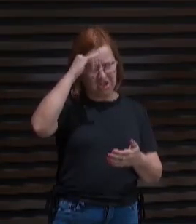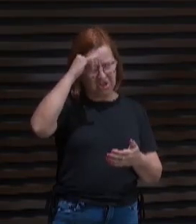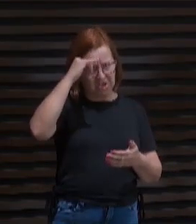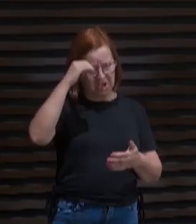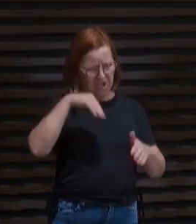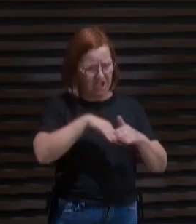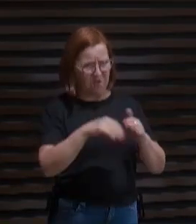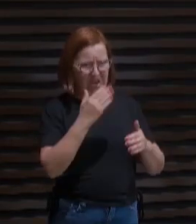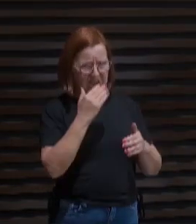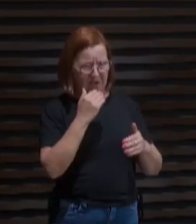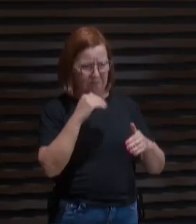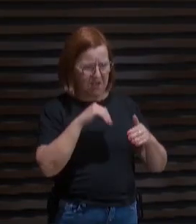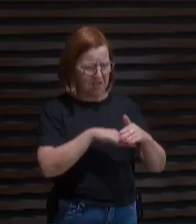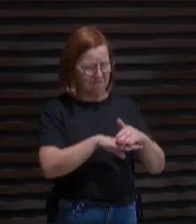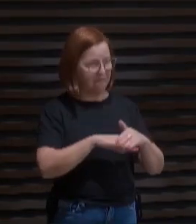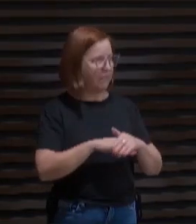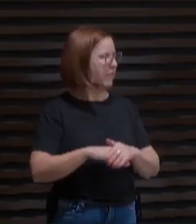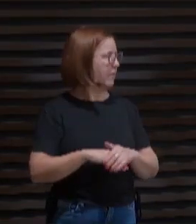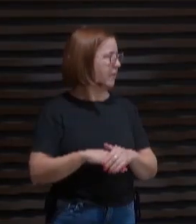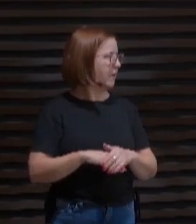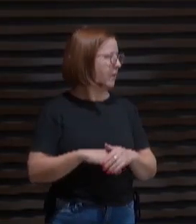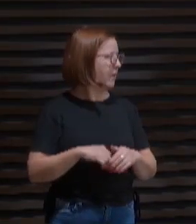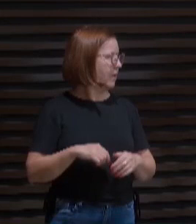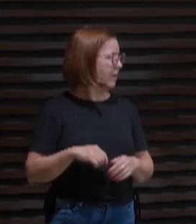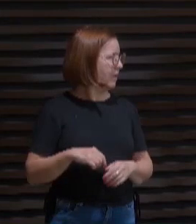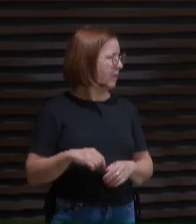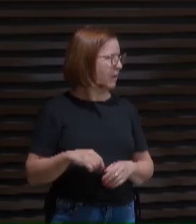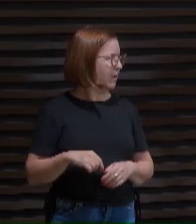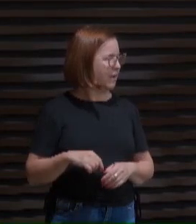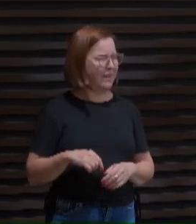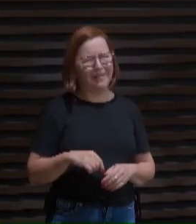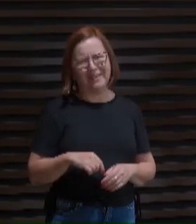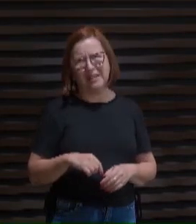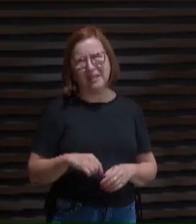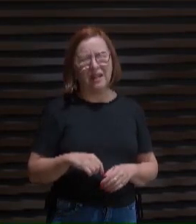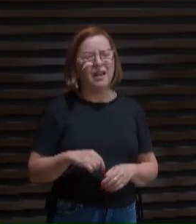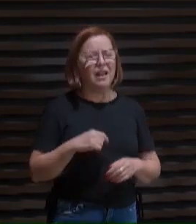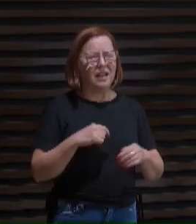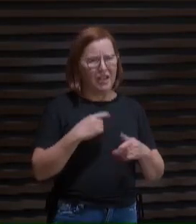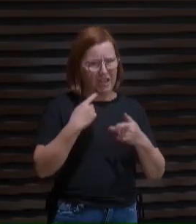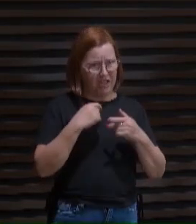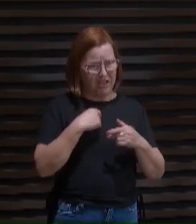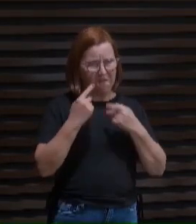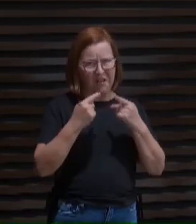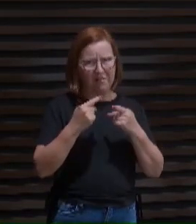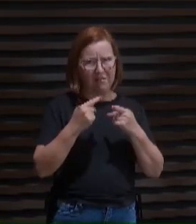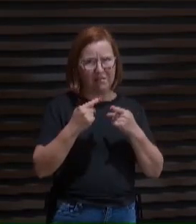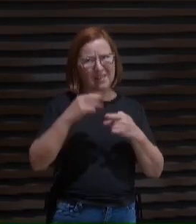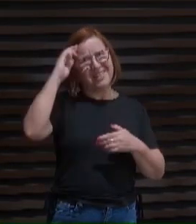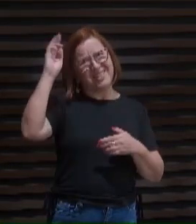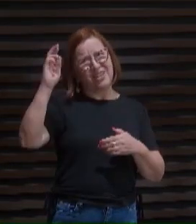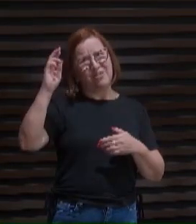subterrâneo. Eu falo, o Senhor não me deixa ser incrédulo desse jeito. Porque o meu Deus, Ele mandou